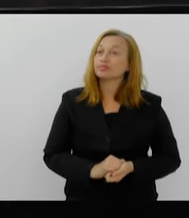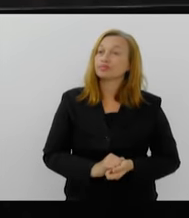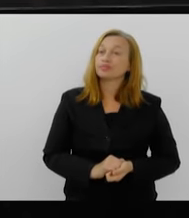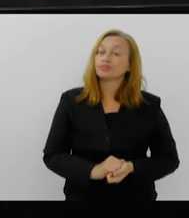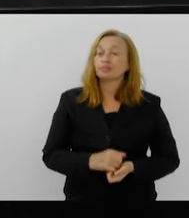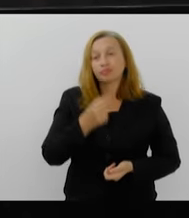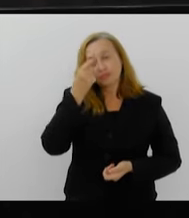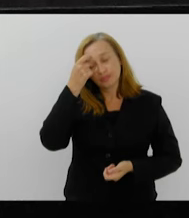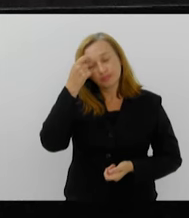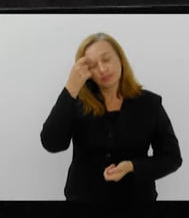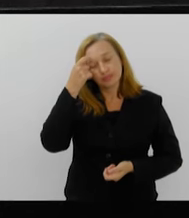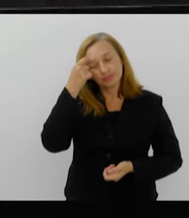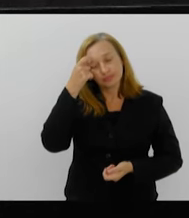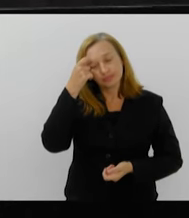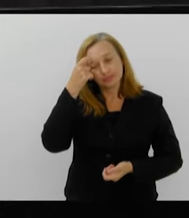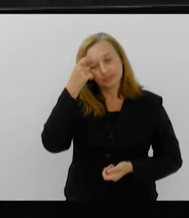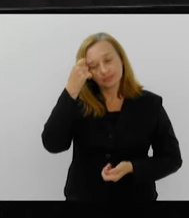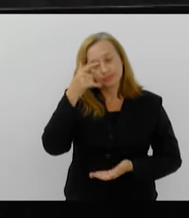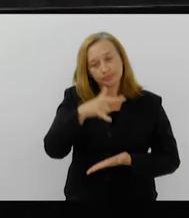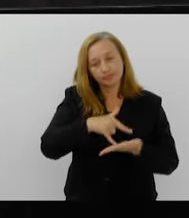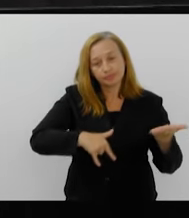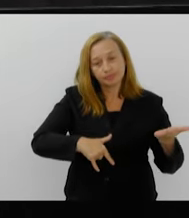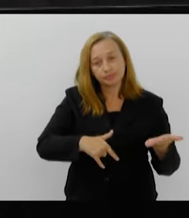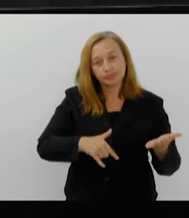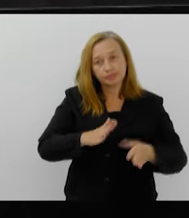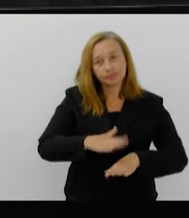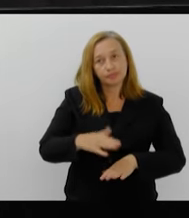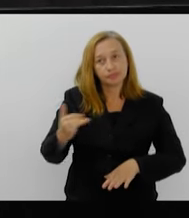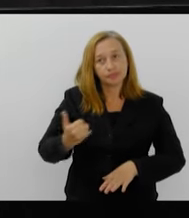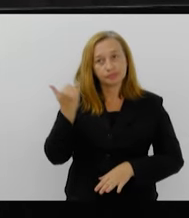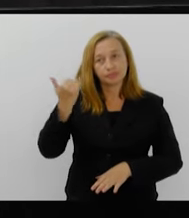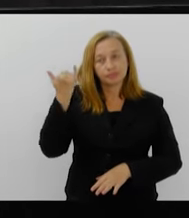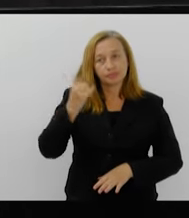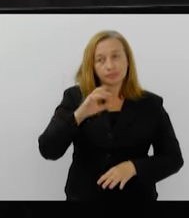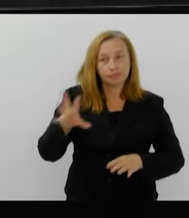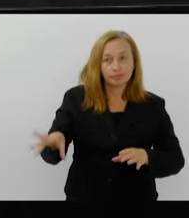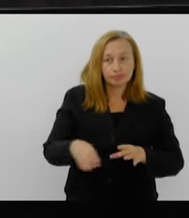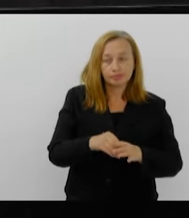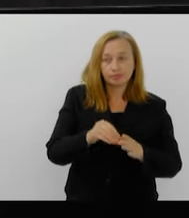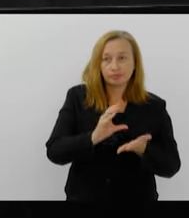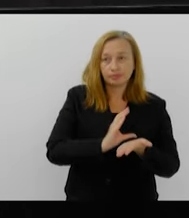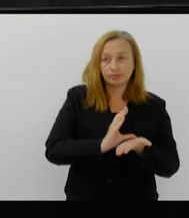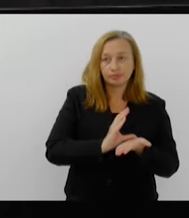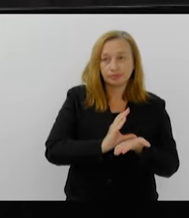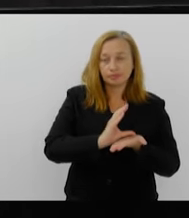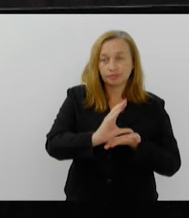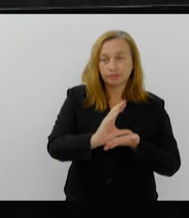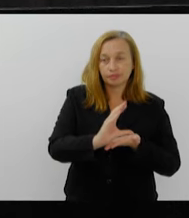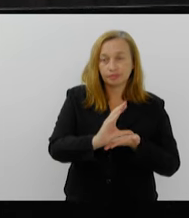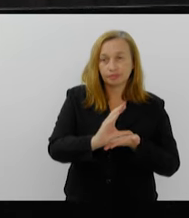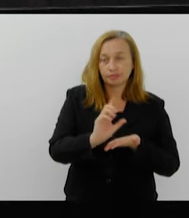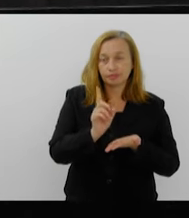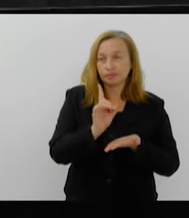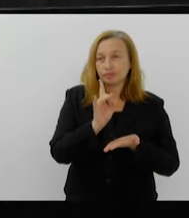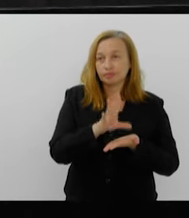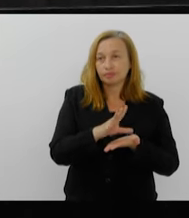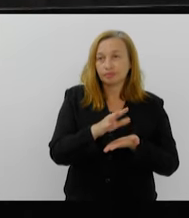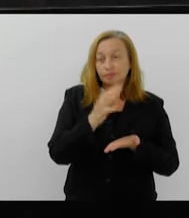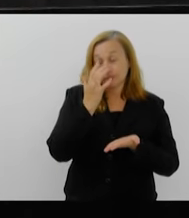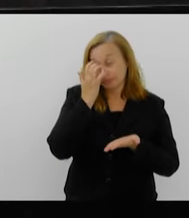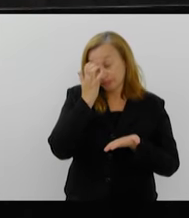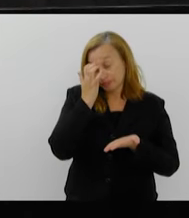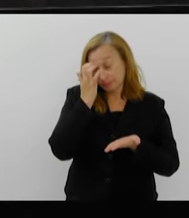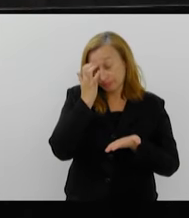representa o documento máximo para a alocação dos recursos e trata não só